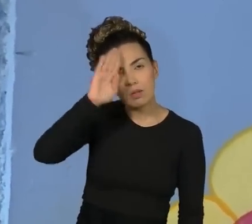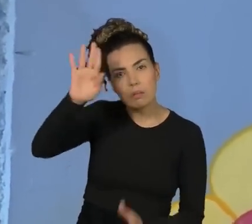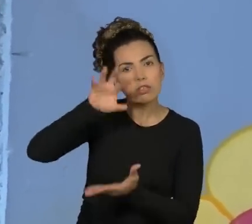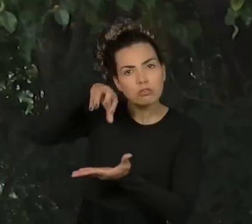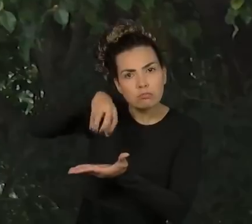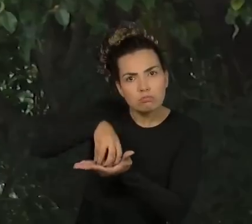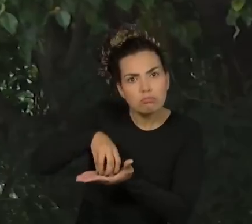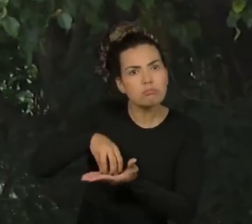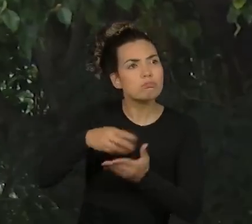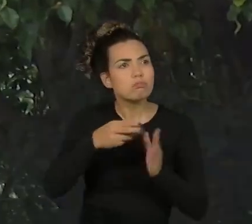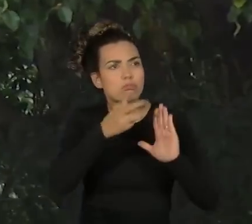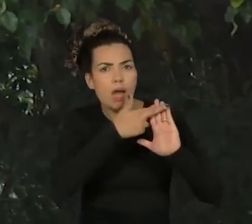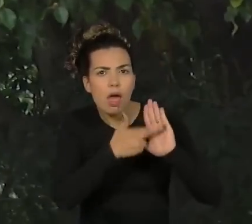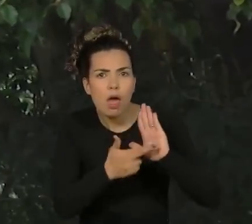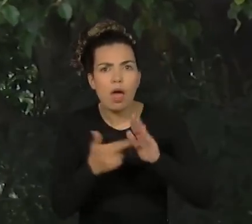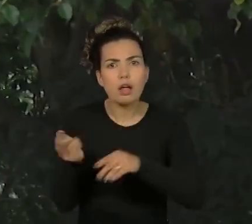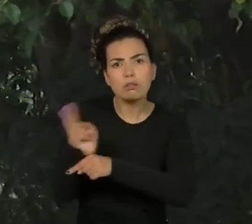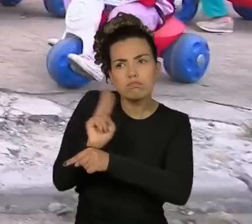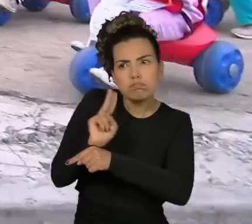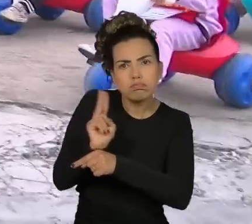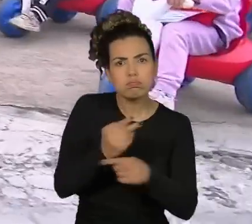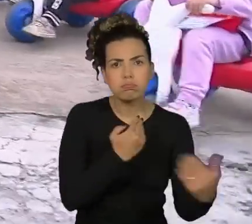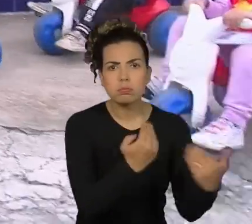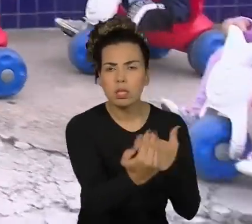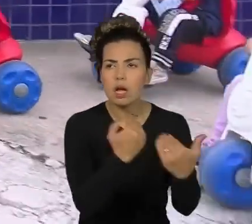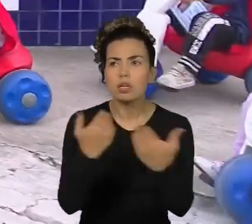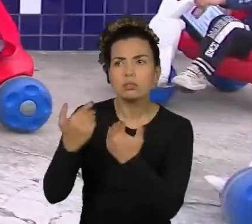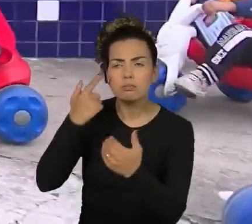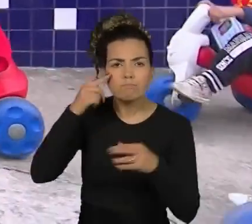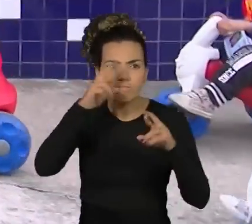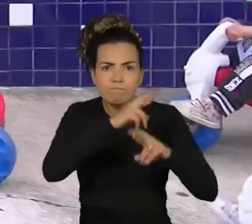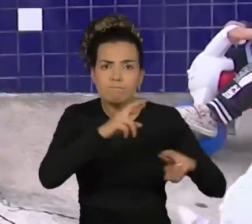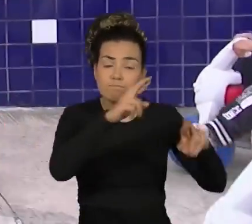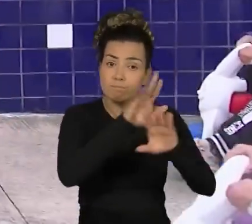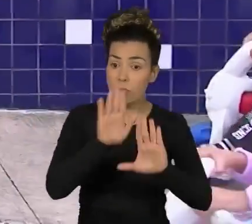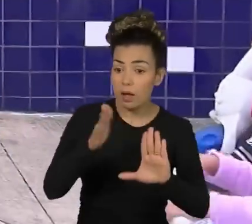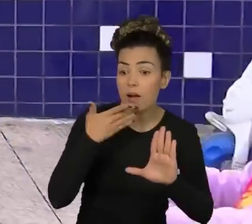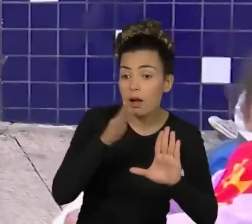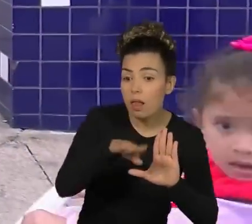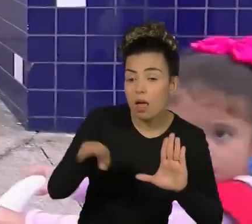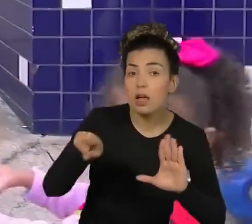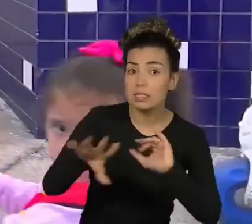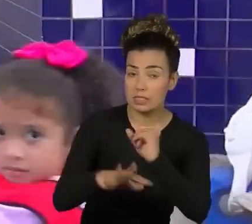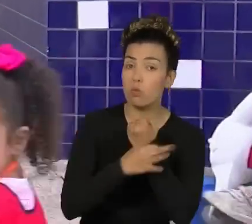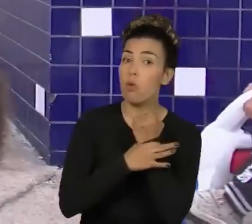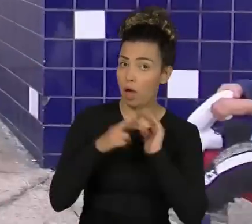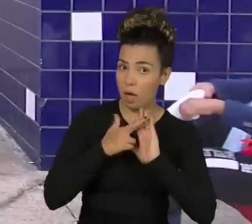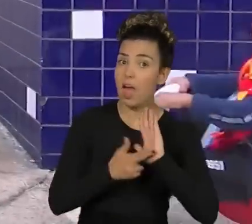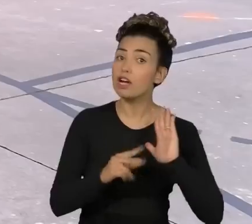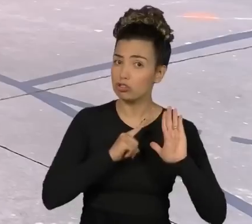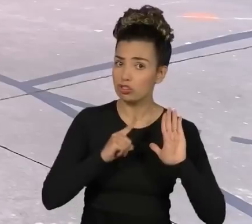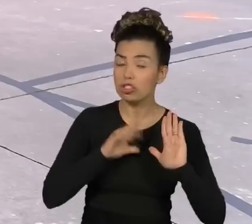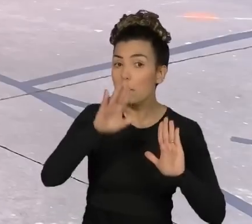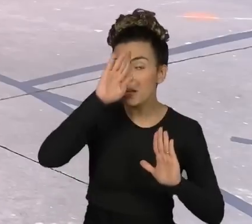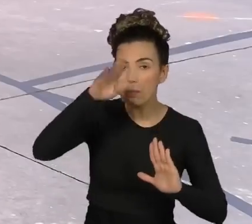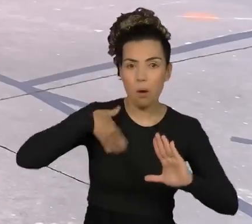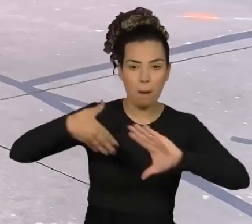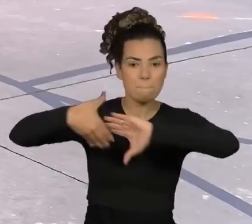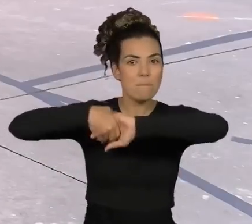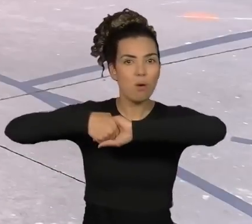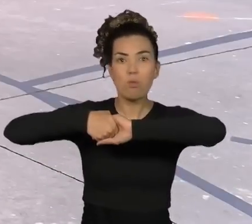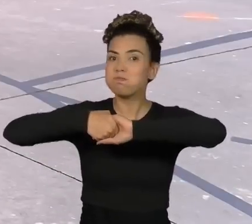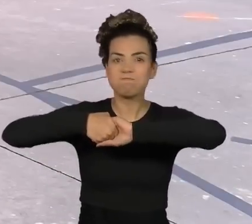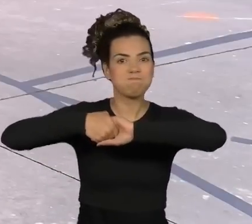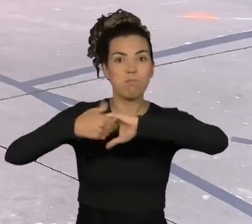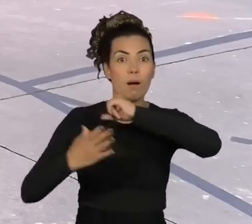sobre segurança no trânsito para crianças? Então, a primeira coisa é segurar sempre a criança pelo punho. A gente não segura a criança